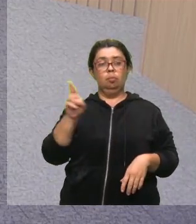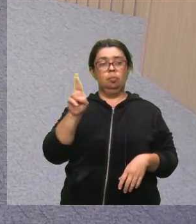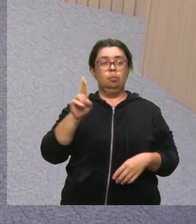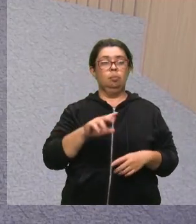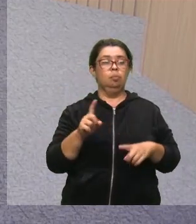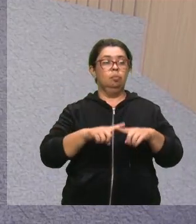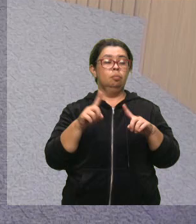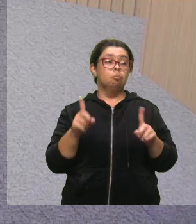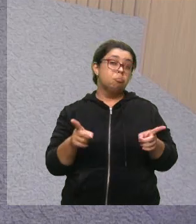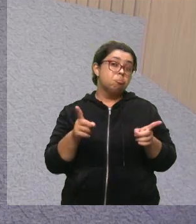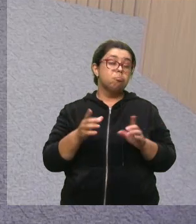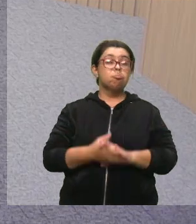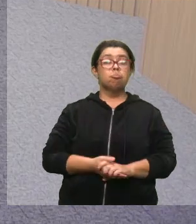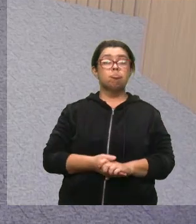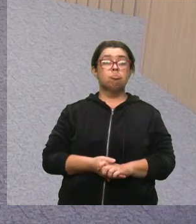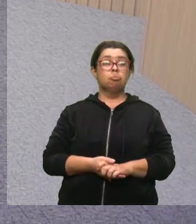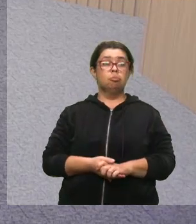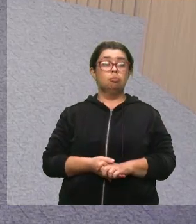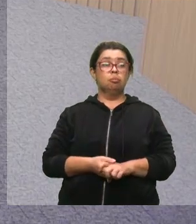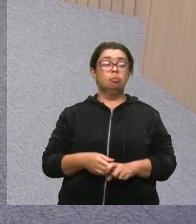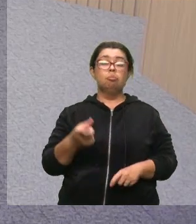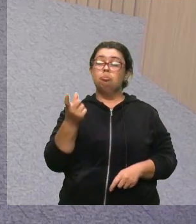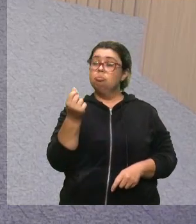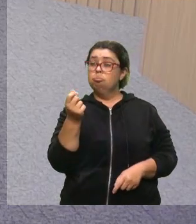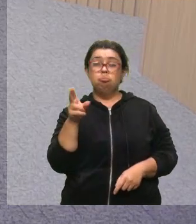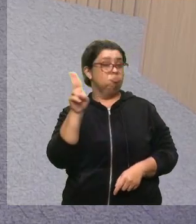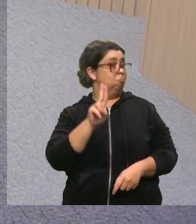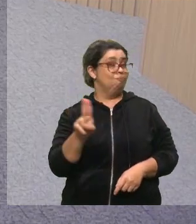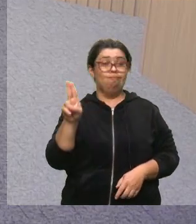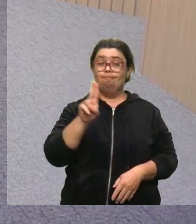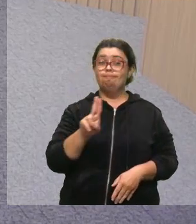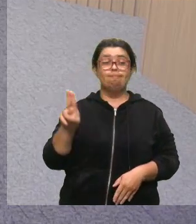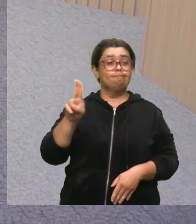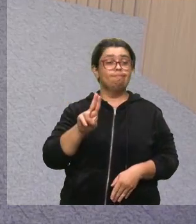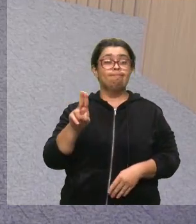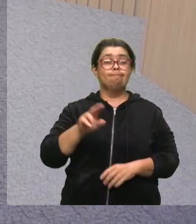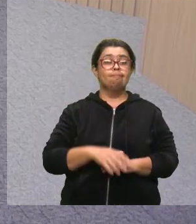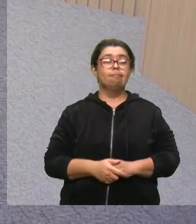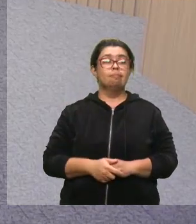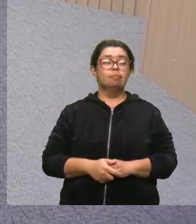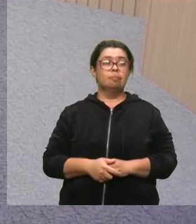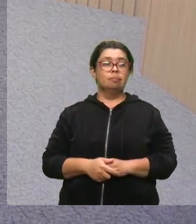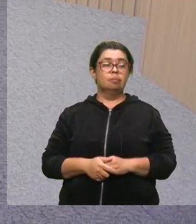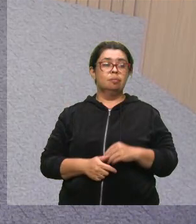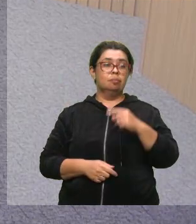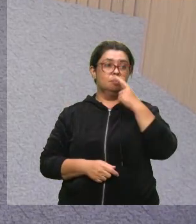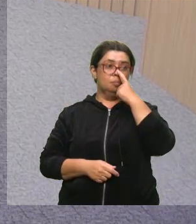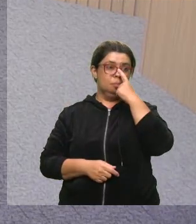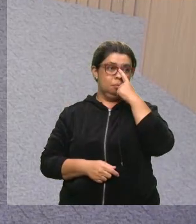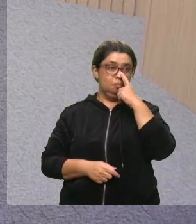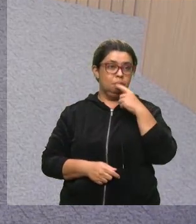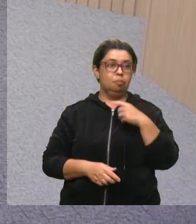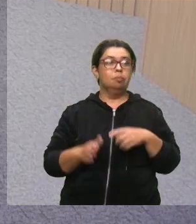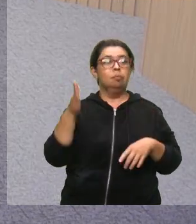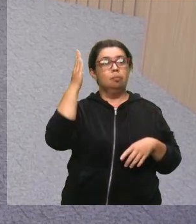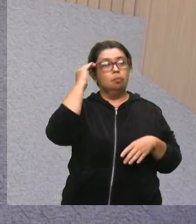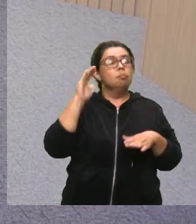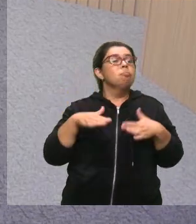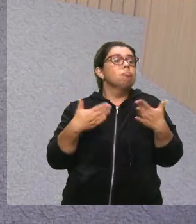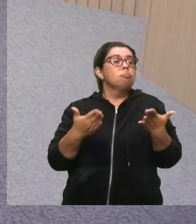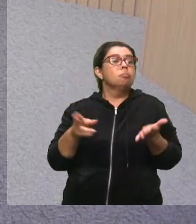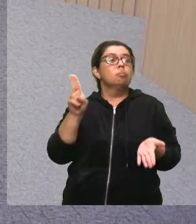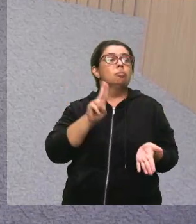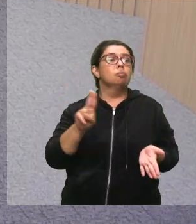mas, aparentemente, esse valor não foi executado durante o exercício. O senhor sabe dizer quanto foi